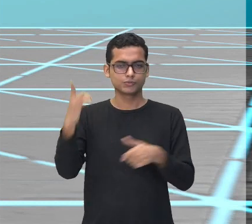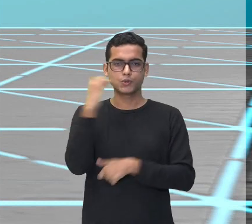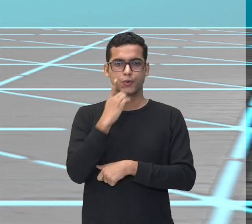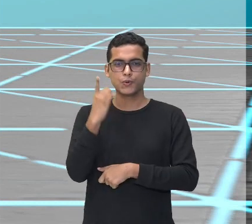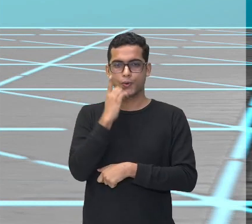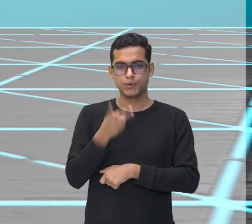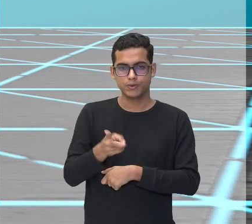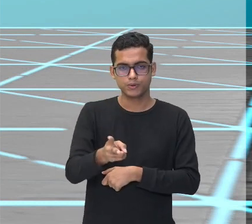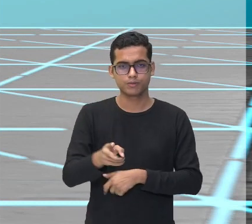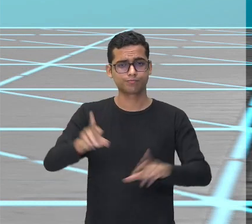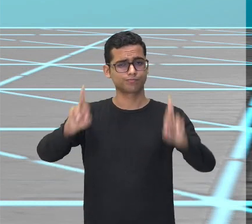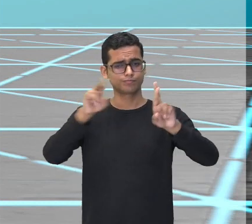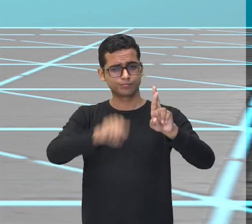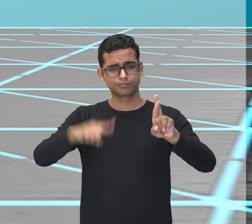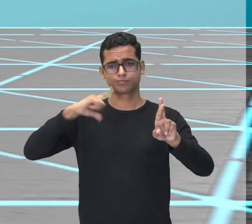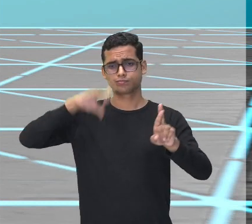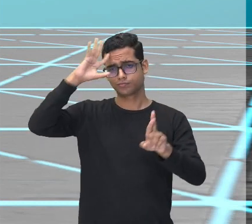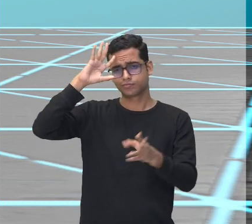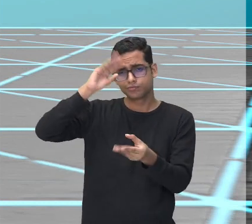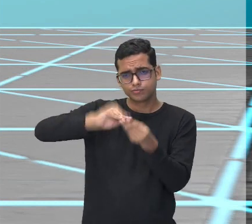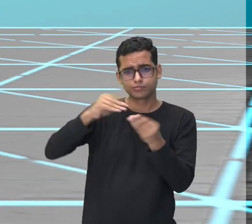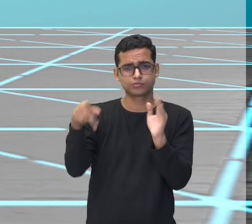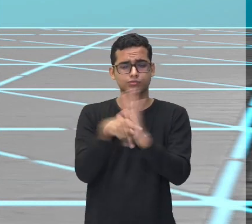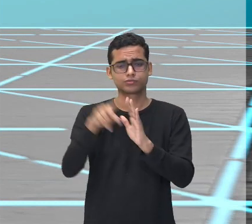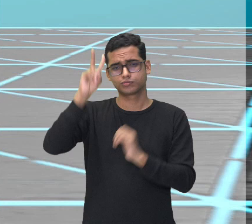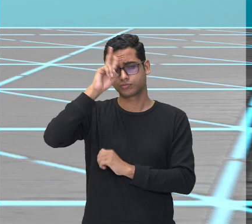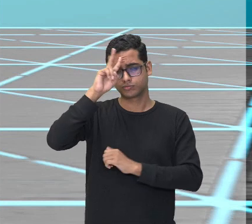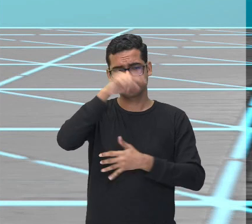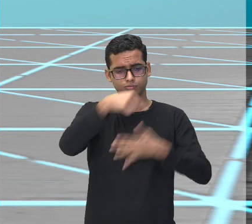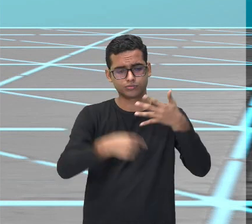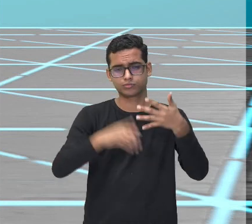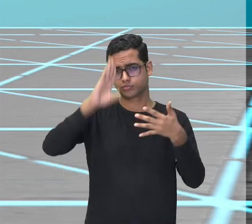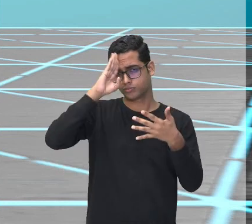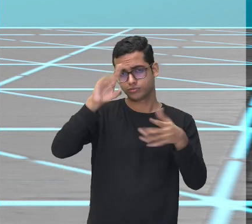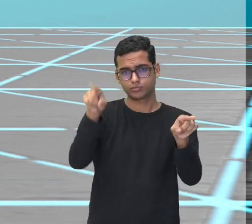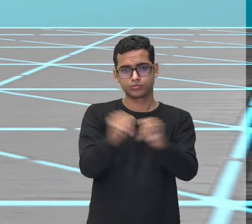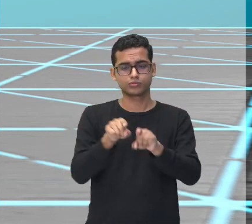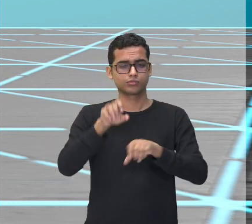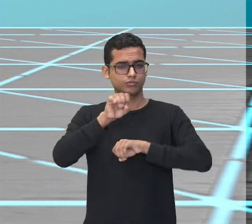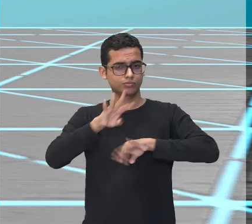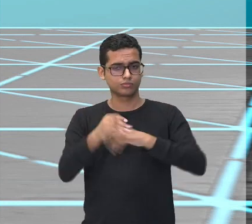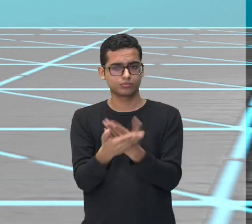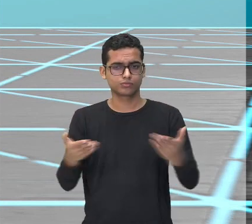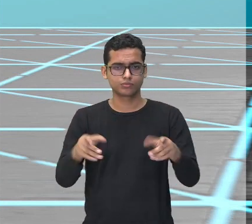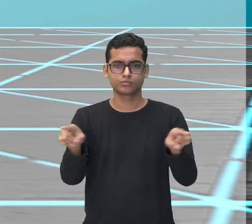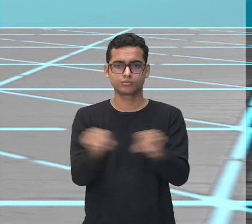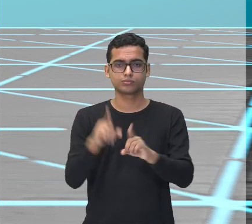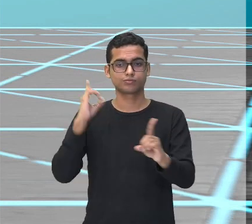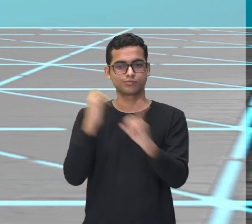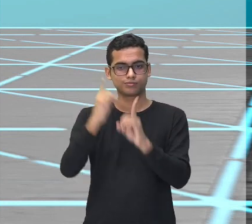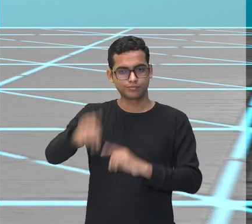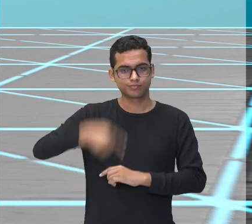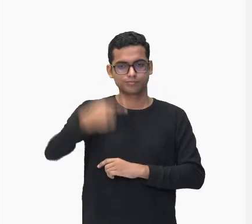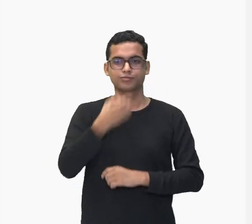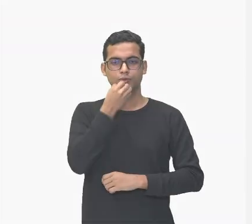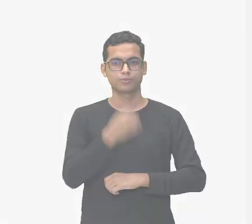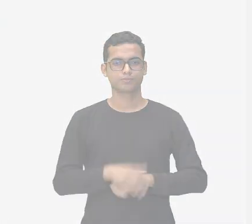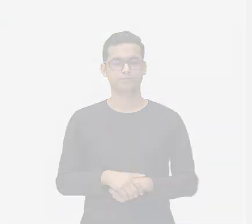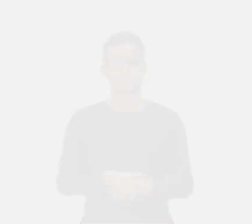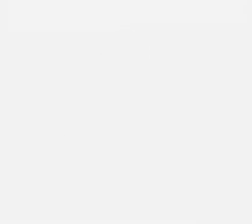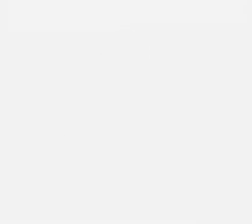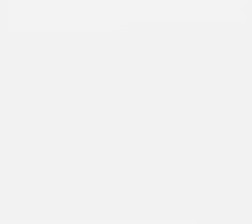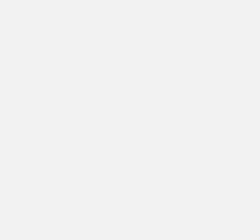vocês tenham conseguido relembrar os principais conteúdos abordados até aqui, né? E até uma próxima oportunidade.